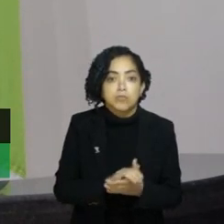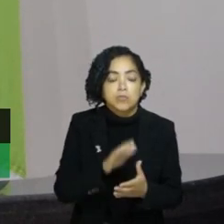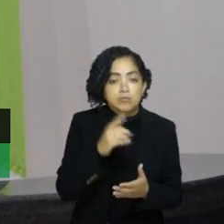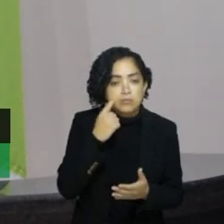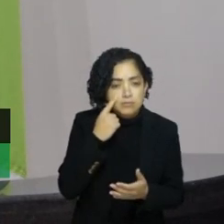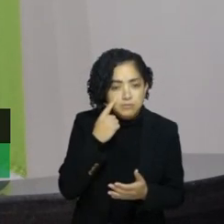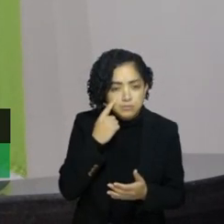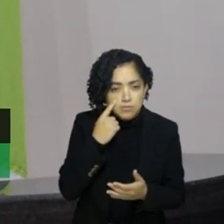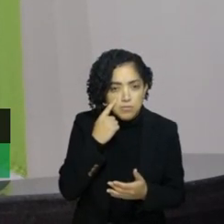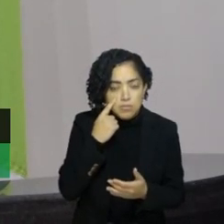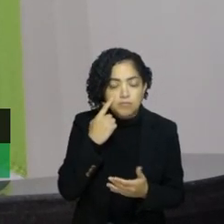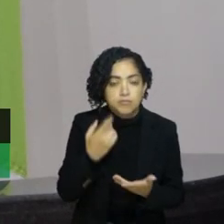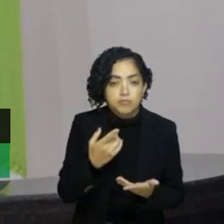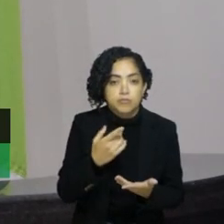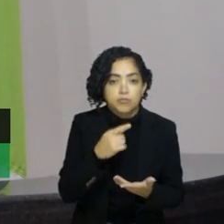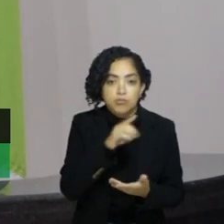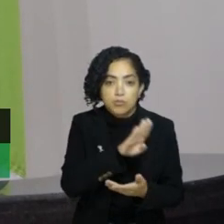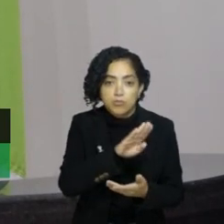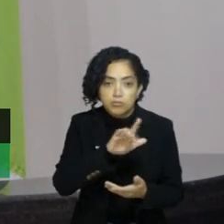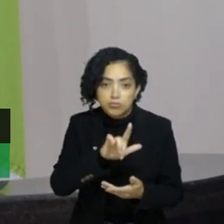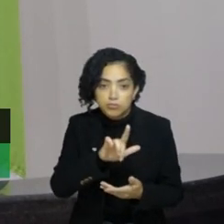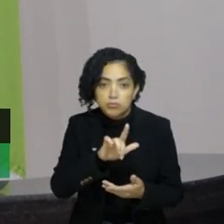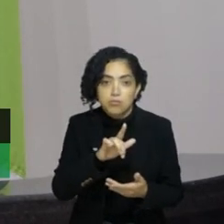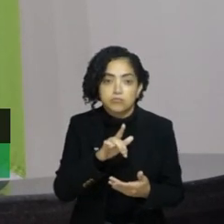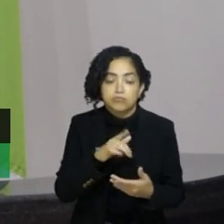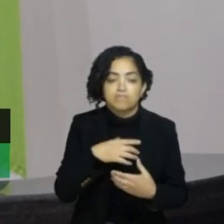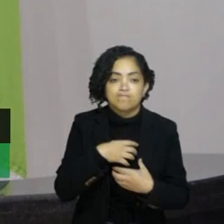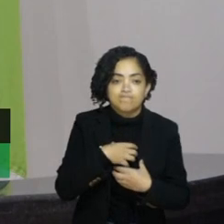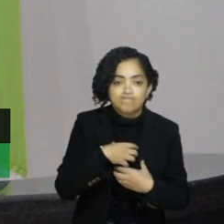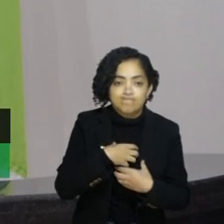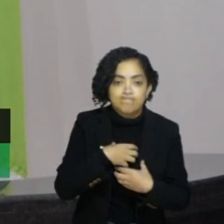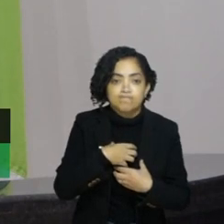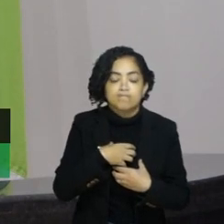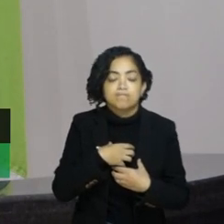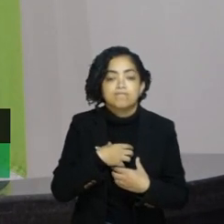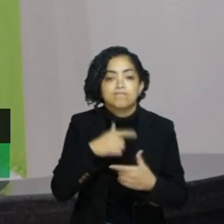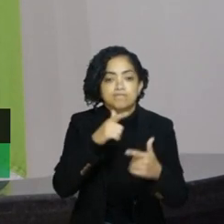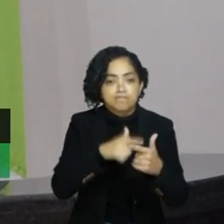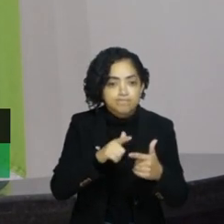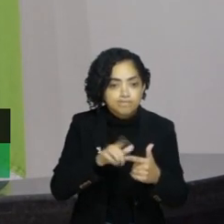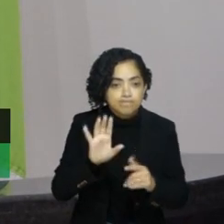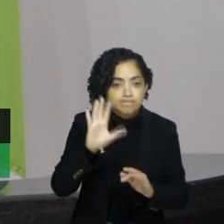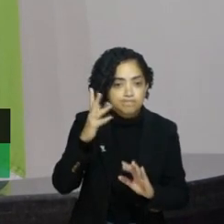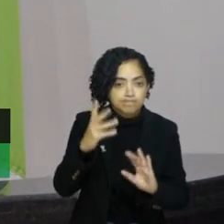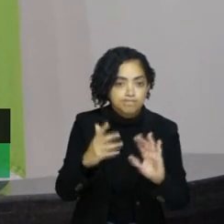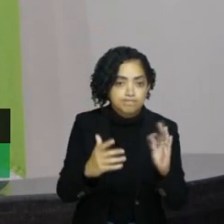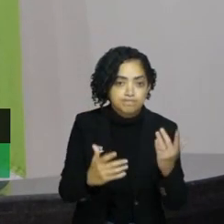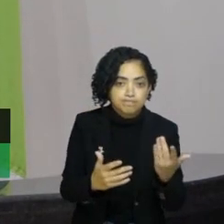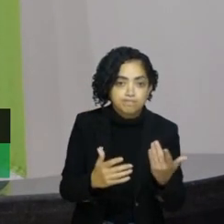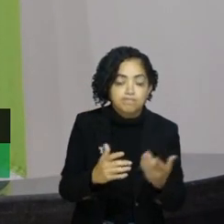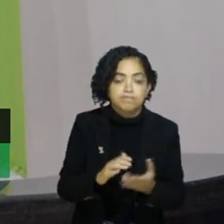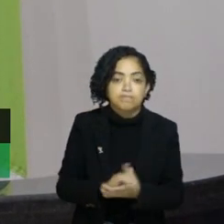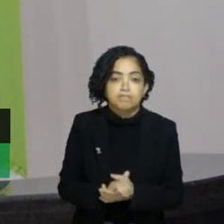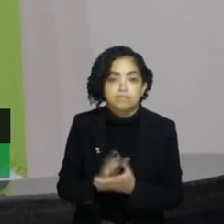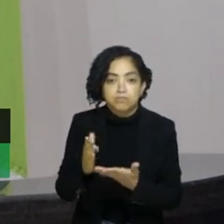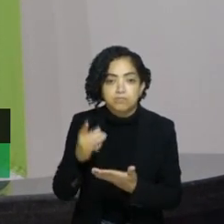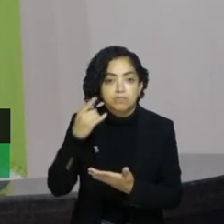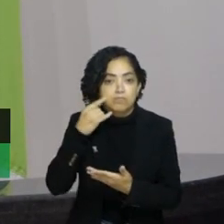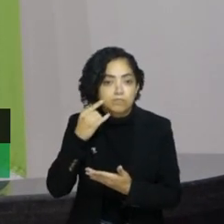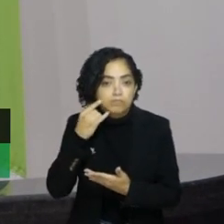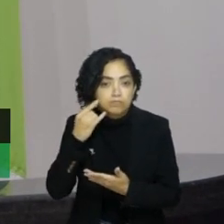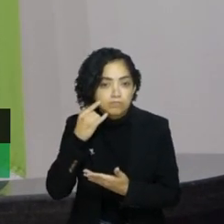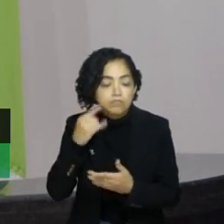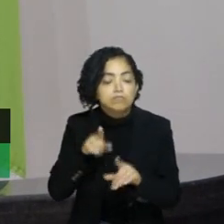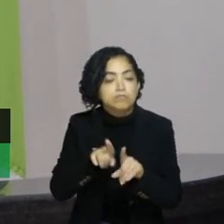o seu povo inúmeras vezes a dor dessas tragédias ambientais. O presidente Mauro de Nadal,